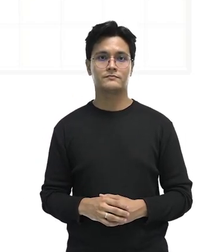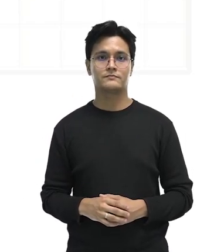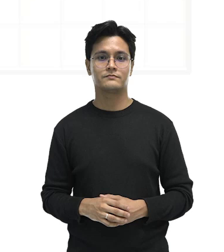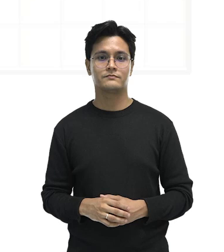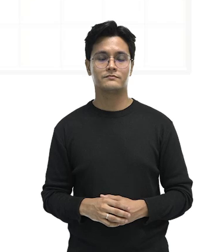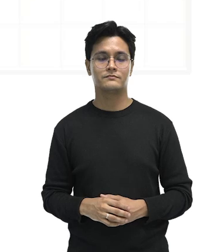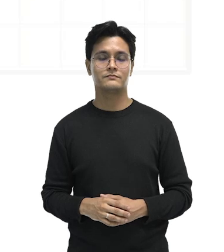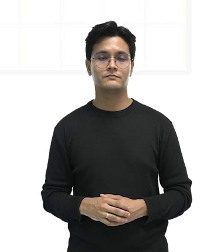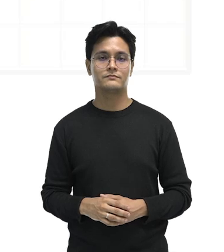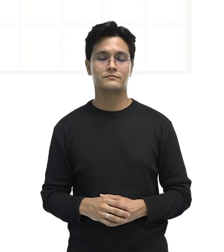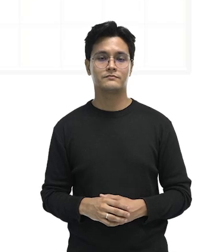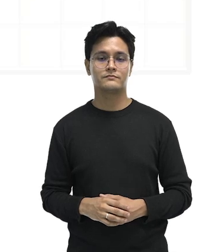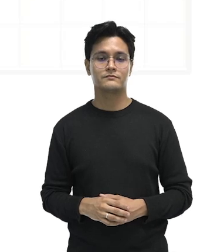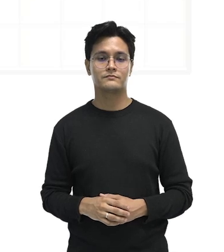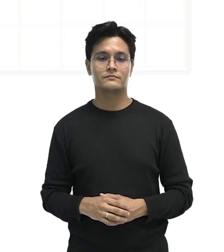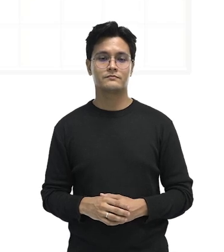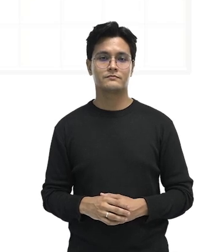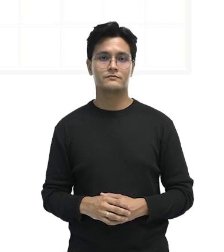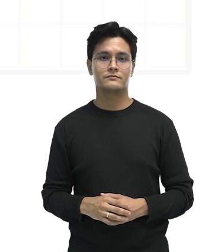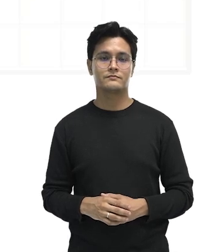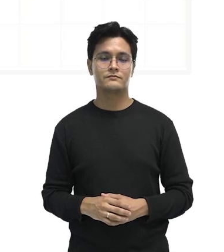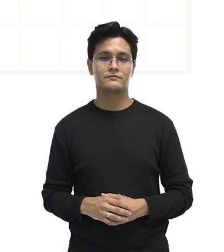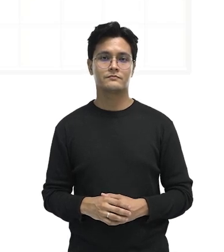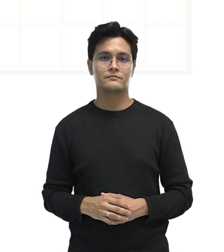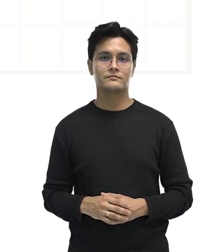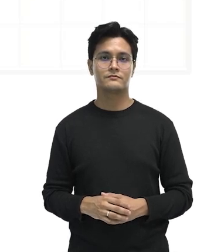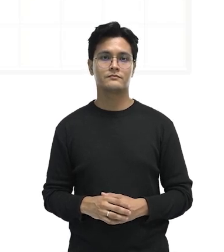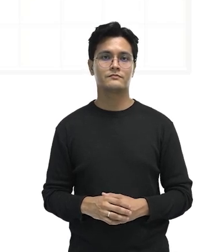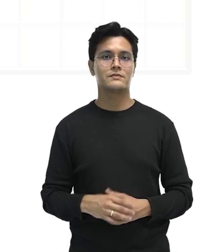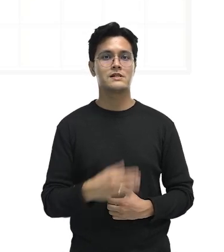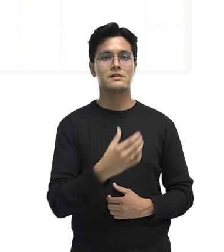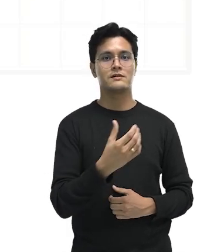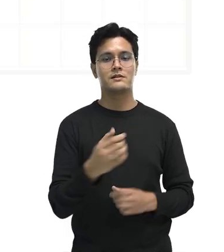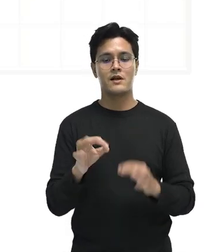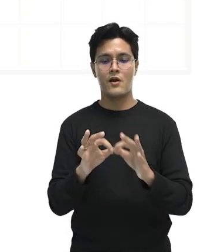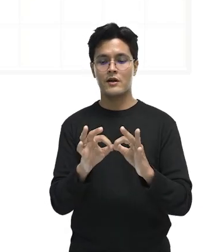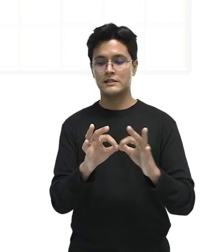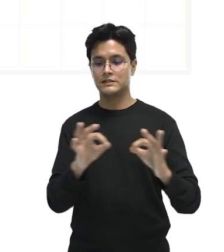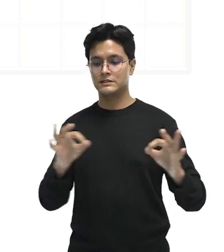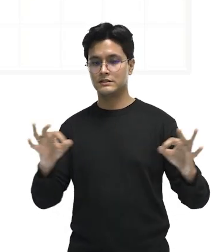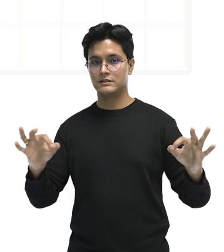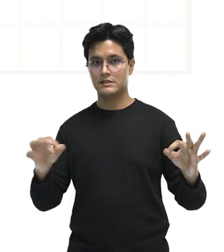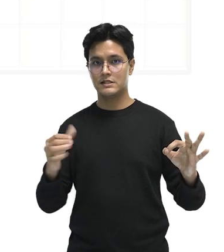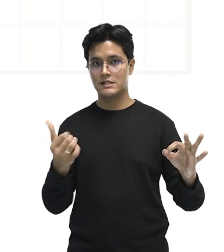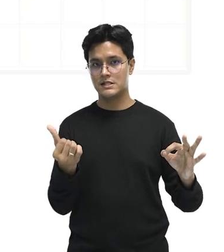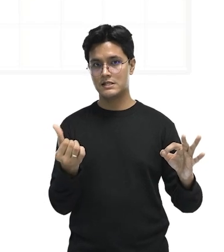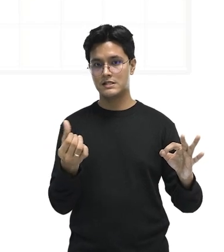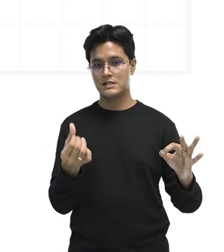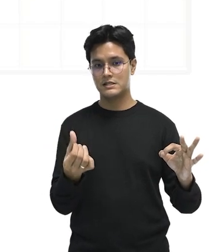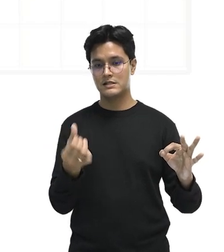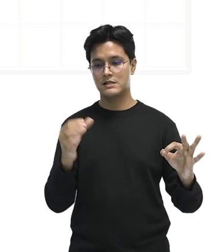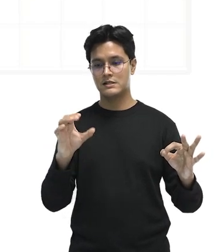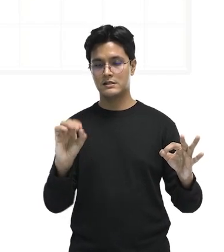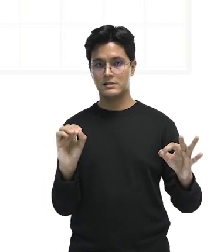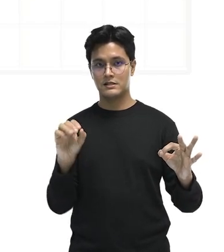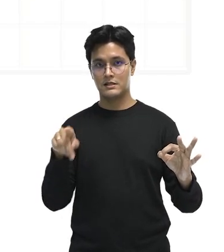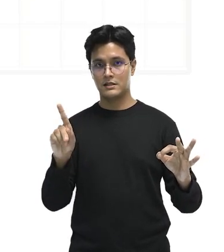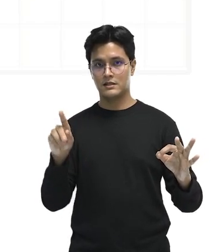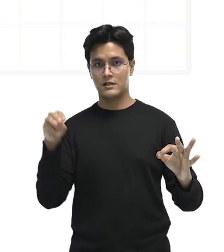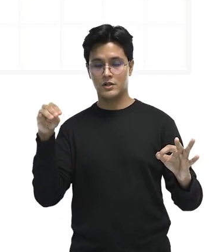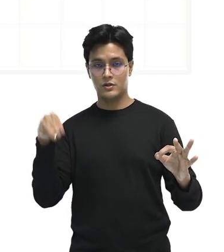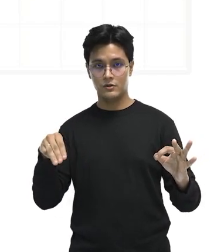para percorrer 60 quilômetros, vou montar dessa forma aqui, tá? Para percorrer